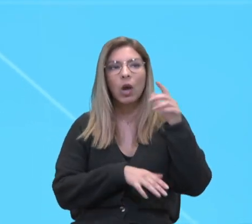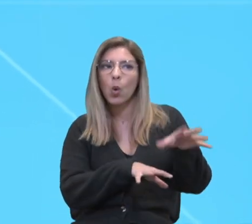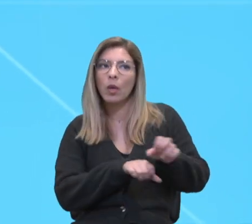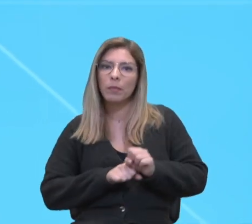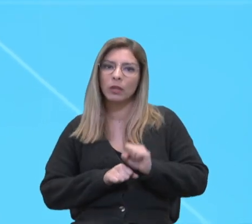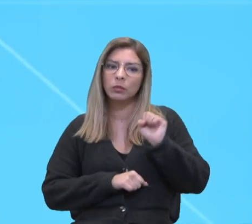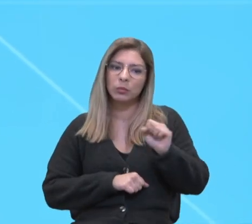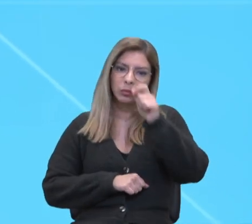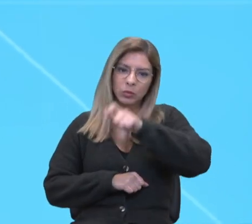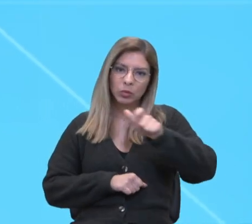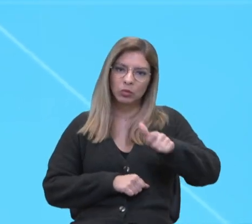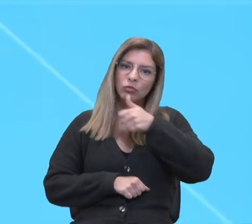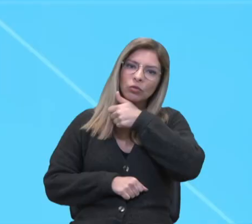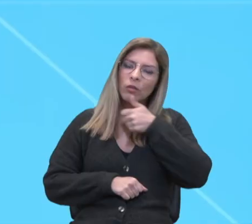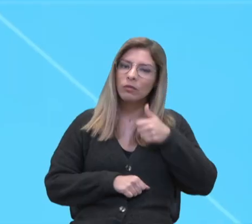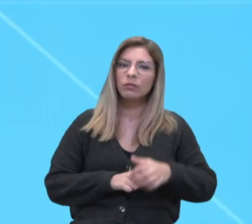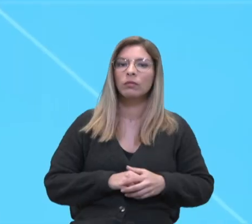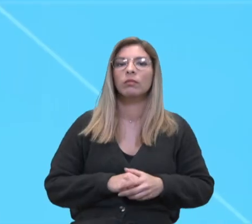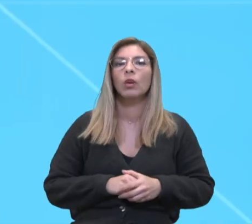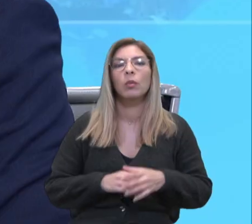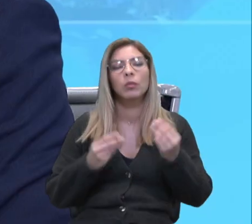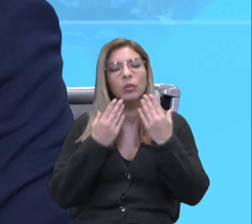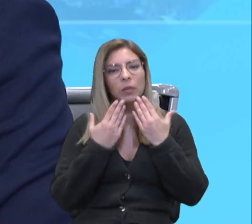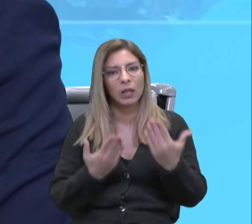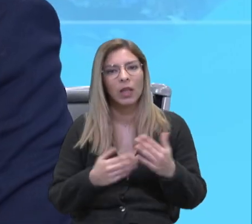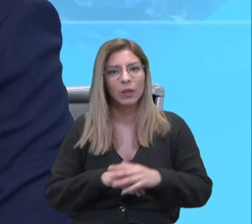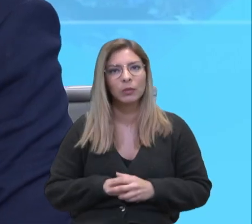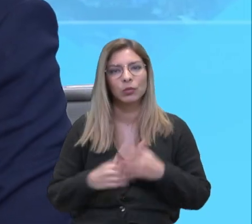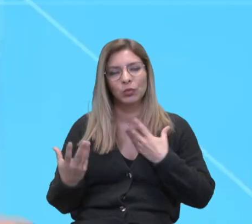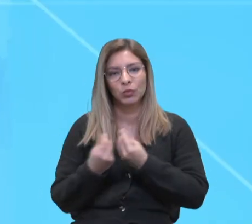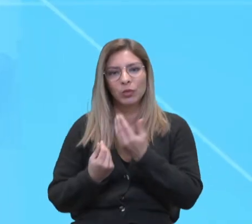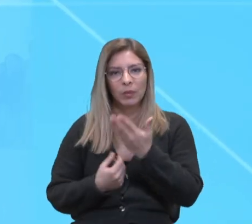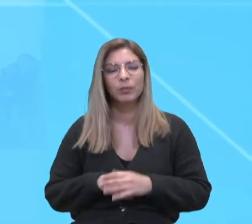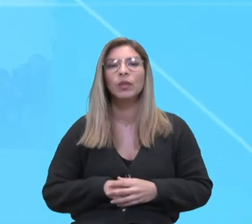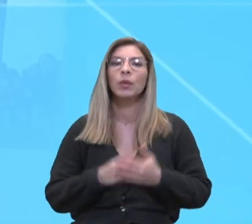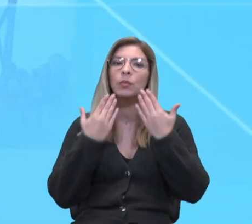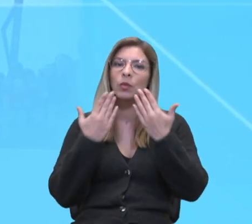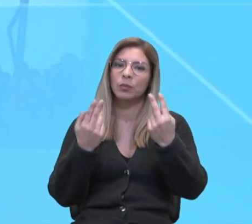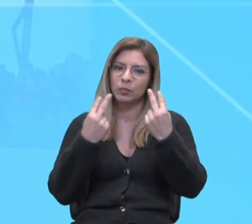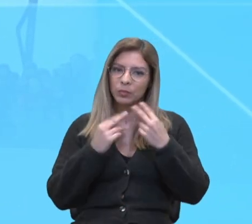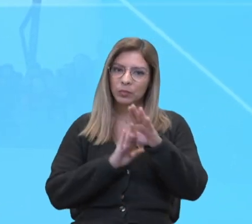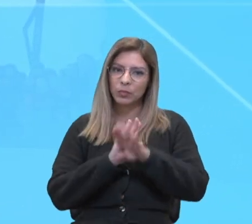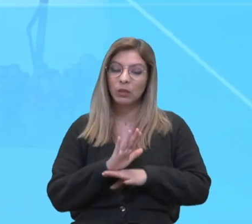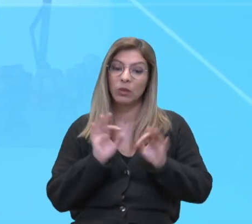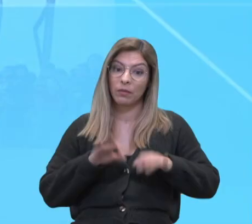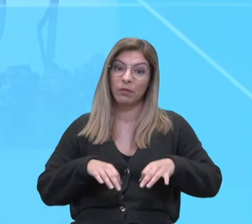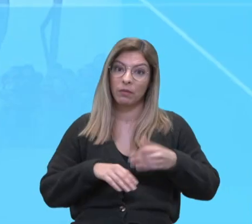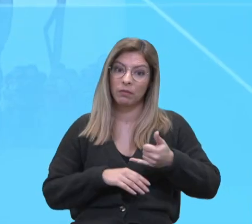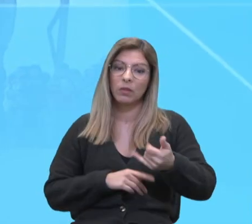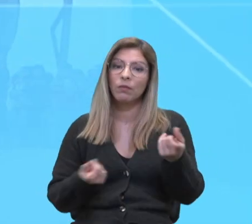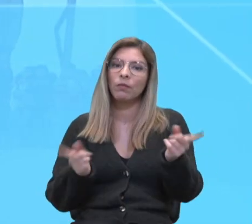que sofrem e aos doentes. Obrigado por ter estado connosco. Obrigado. Agradeço a atenção então que nos dispensou. Termino a lembrar que estaremos de